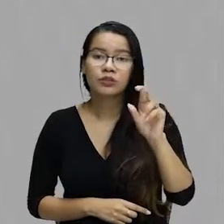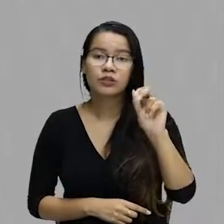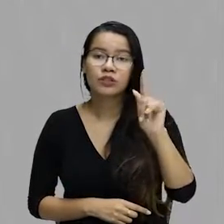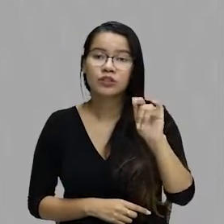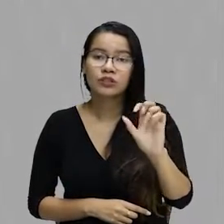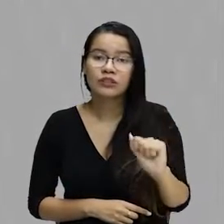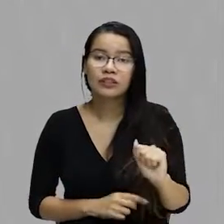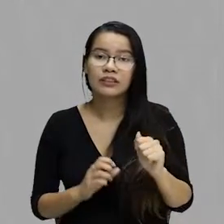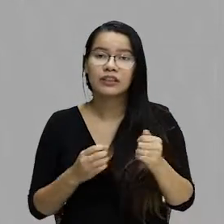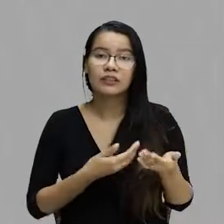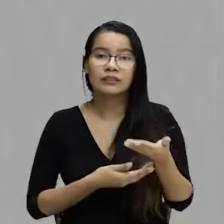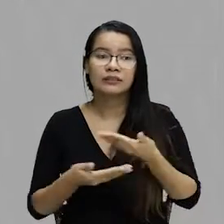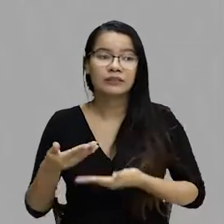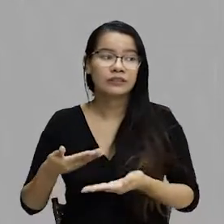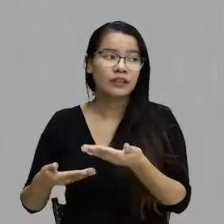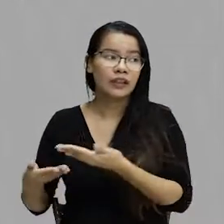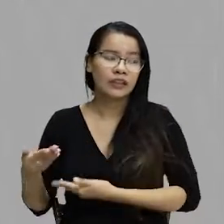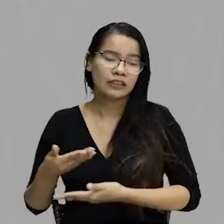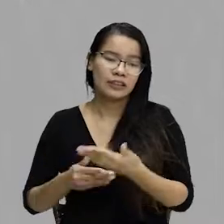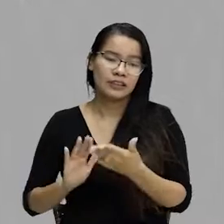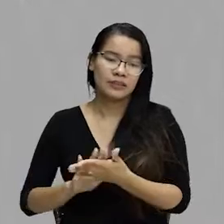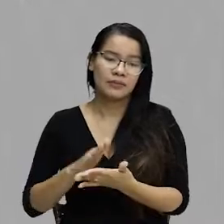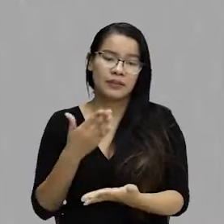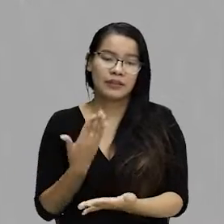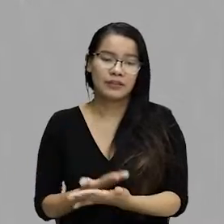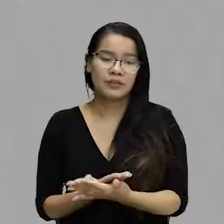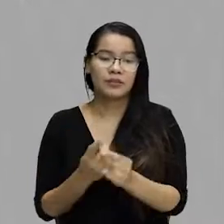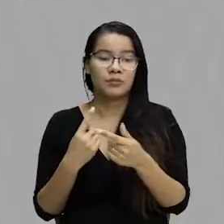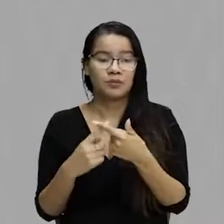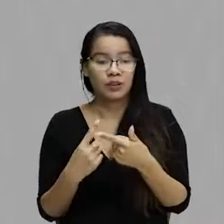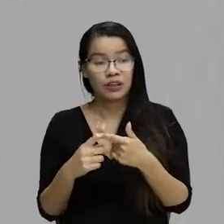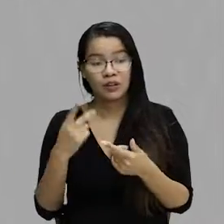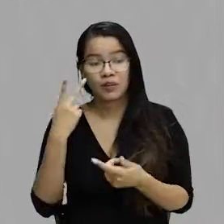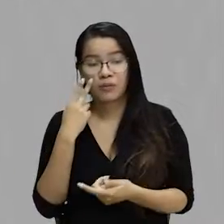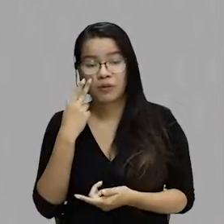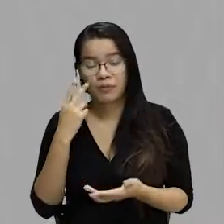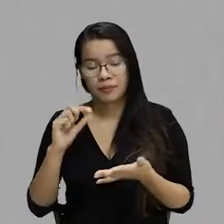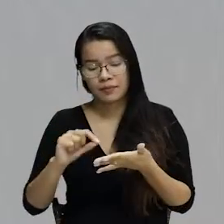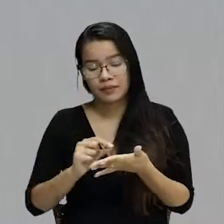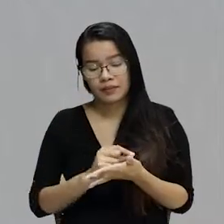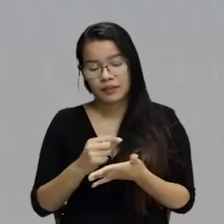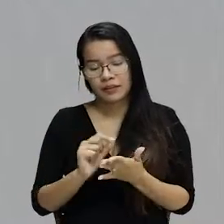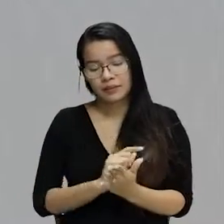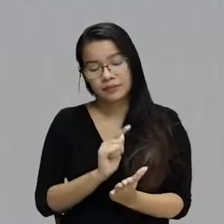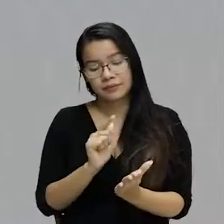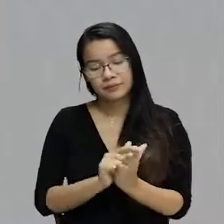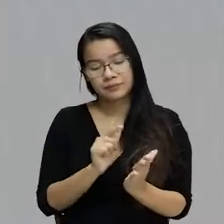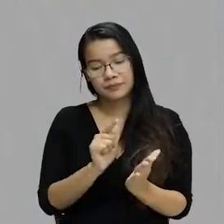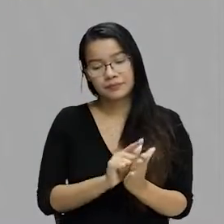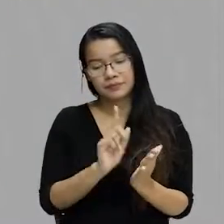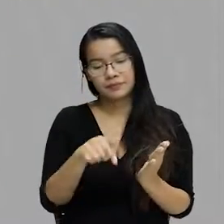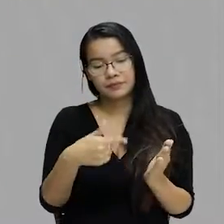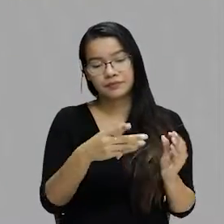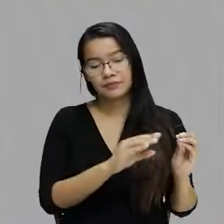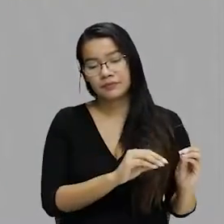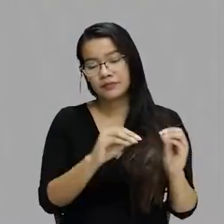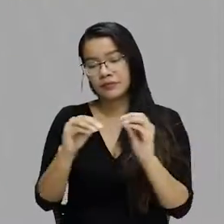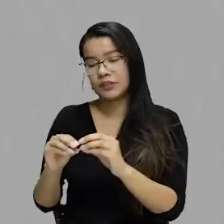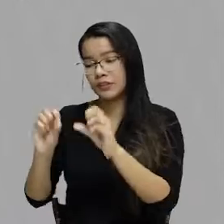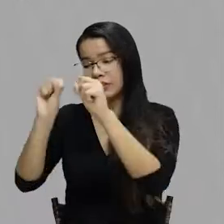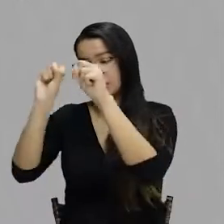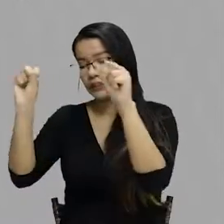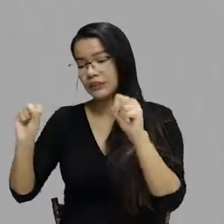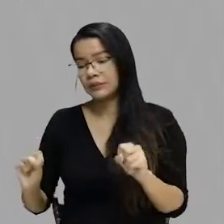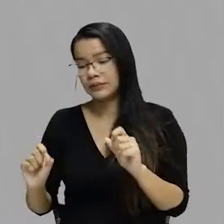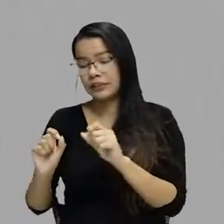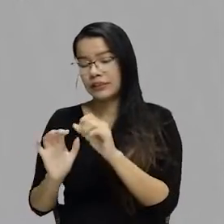porque normalmente ela foi escrita num formato bidimensional, papel, e depois ela vai para um outro sistema, que é a